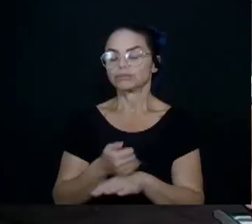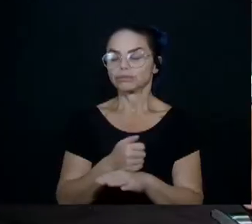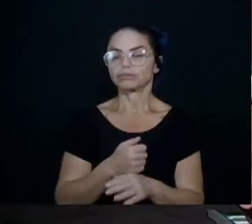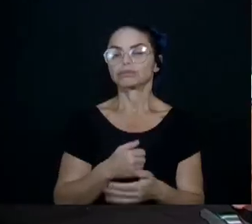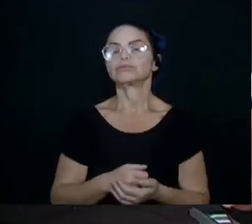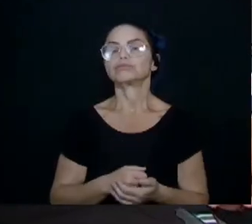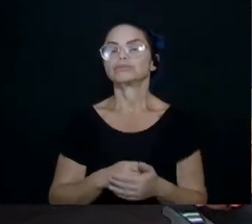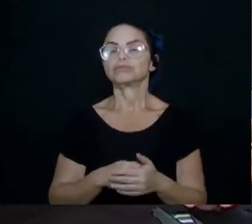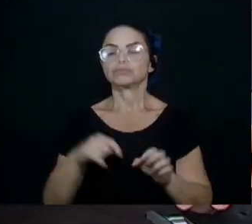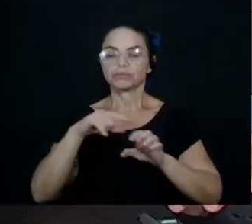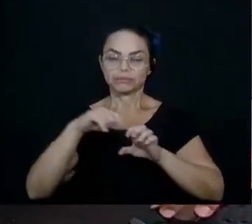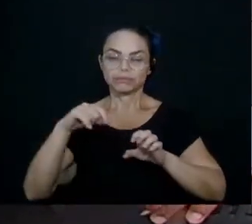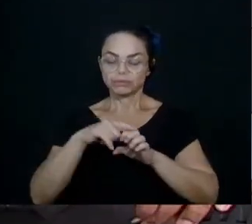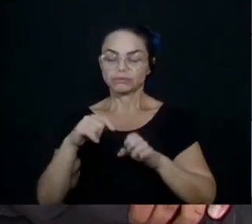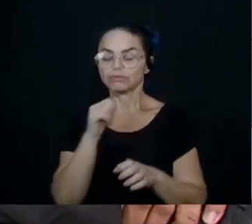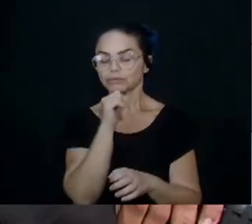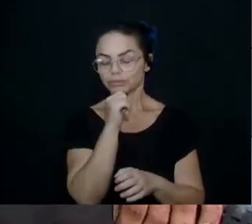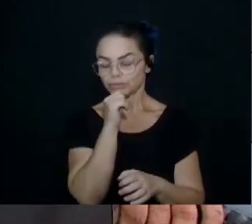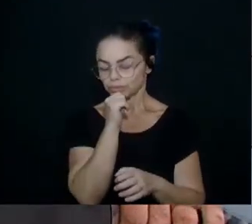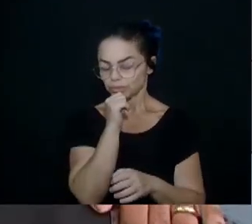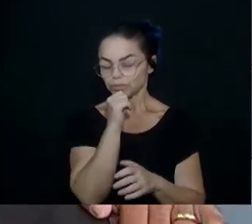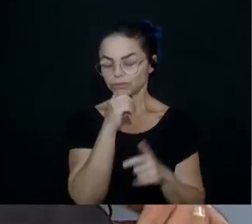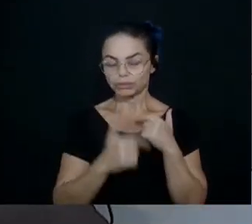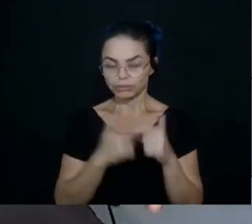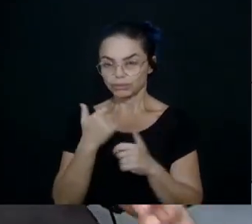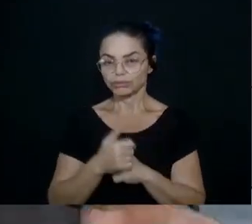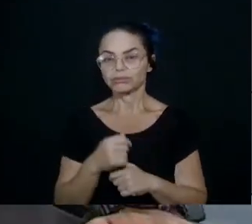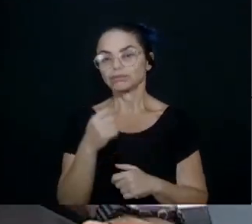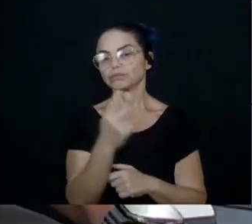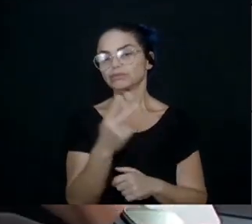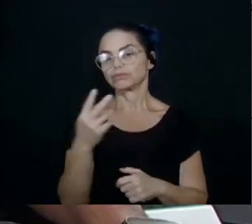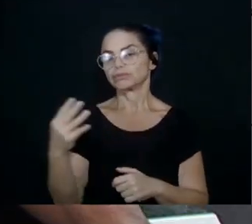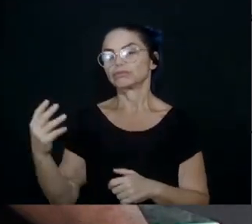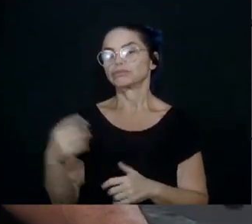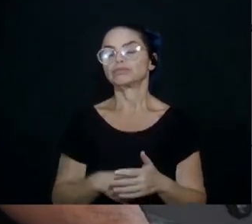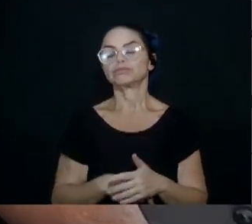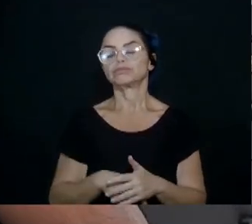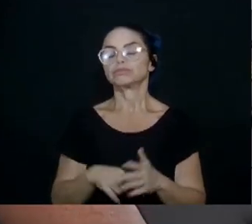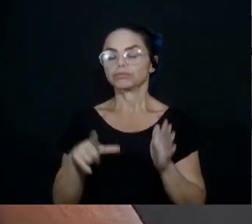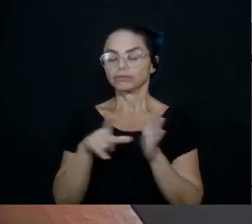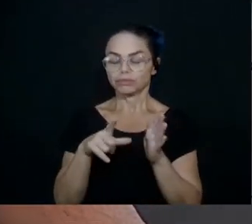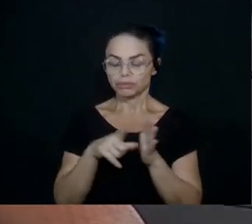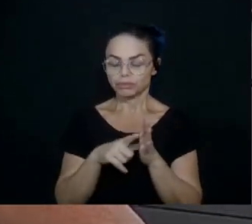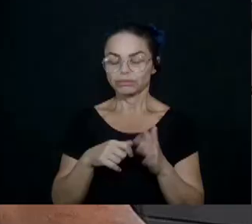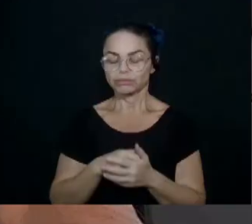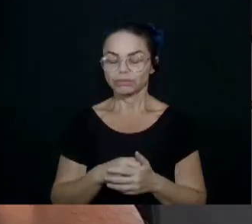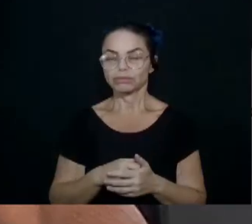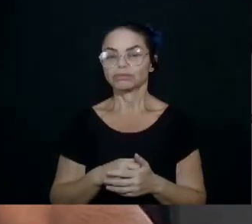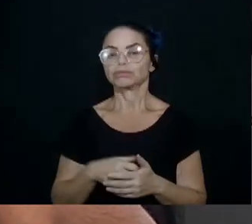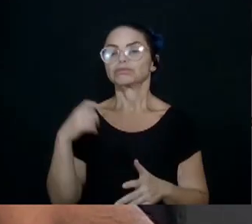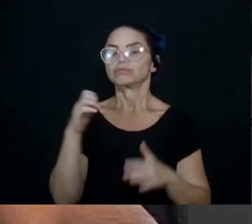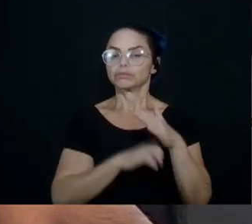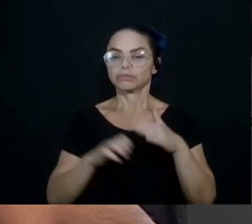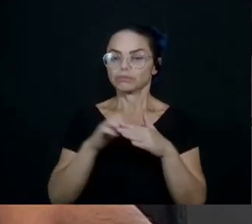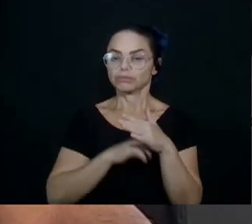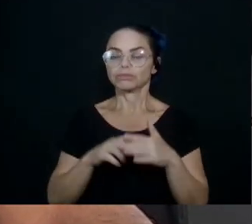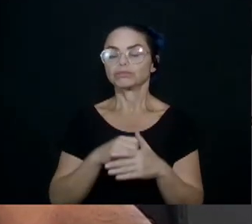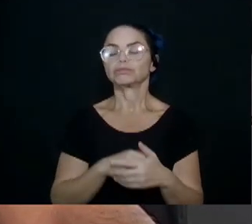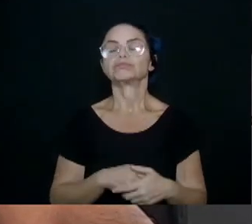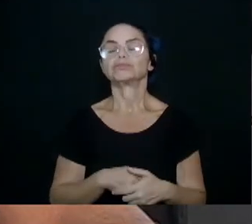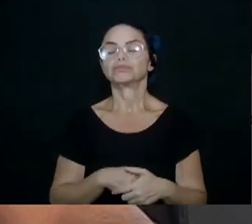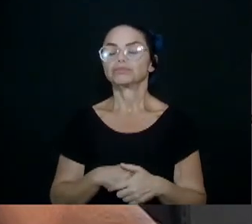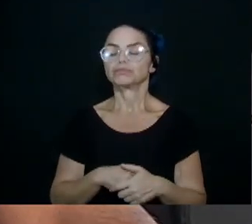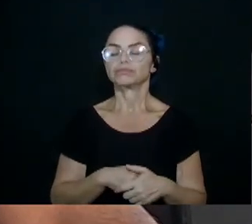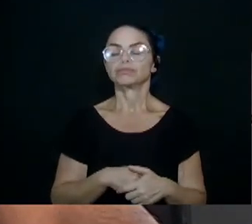empreendendo, eu ainda trabalhei em 2 ou 3 salões antes de abrir meu próprio empreendimento. Então, eu tive uma